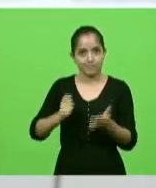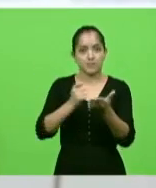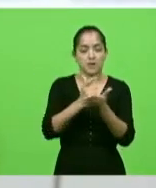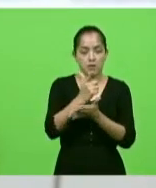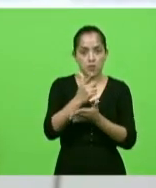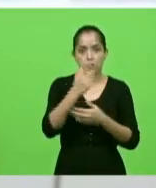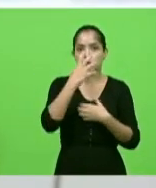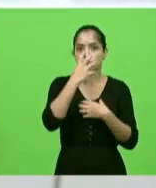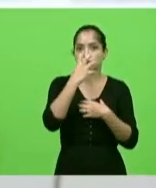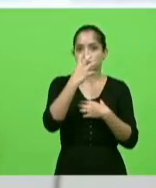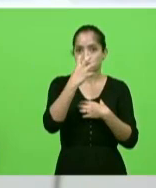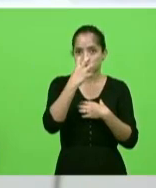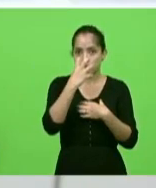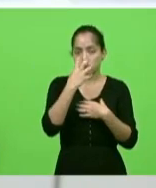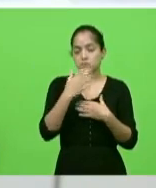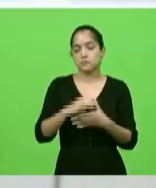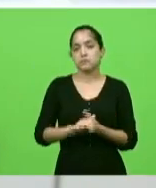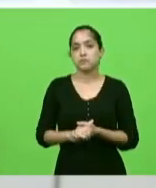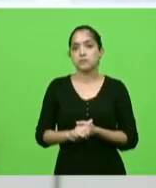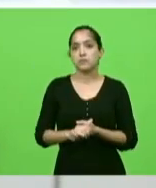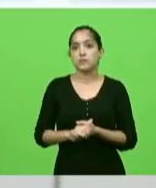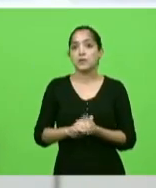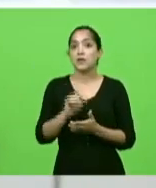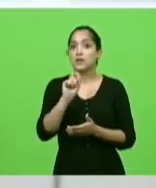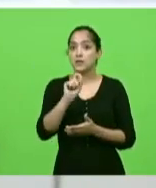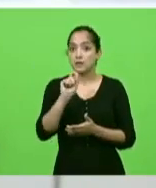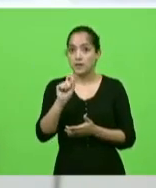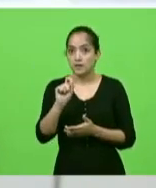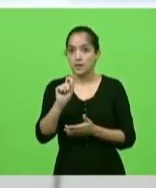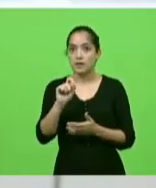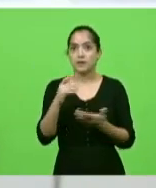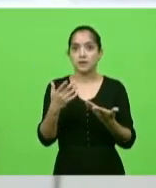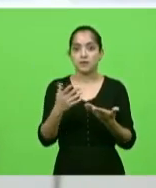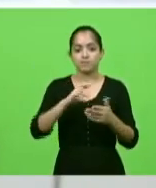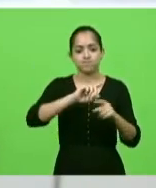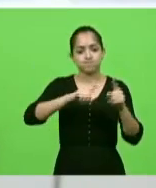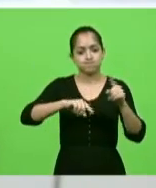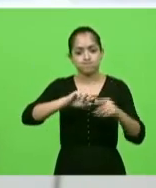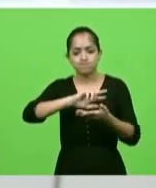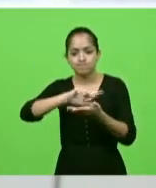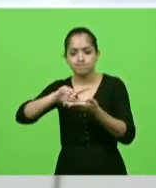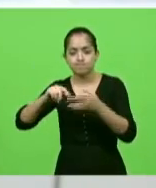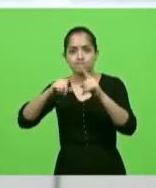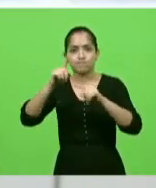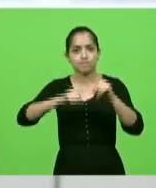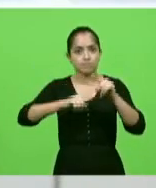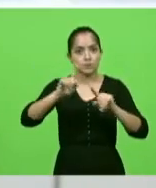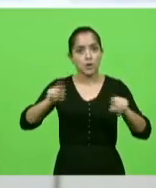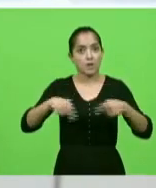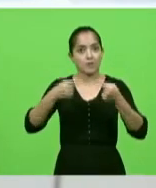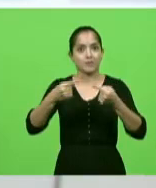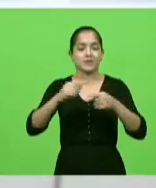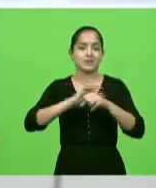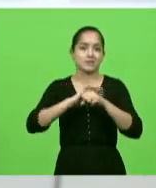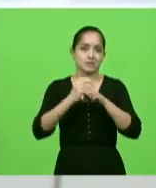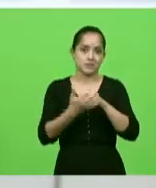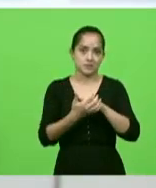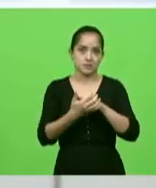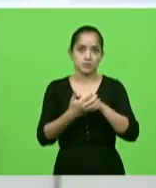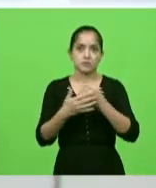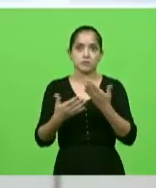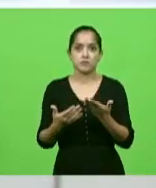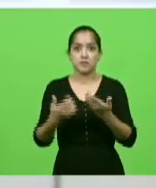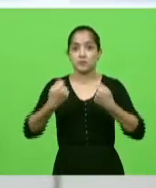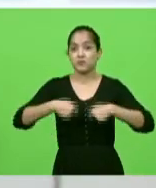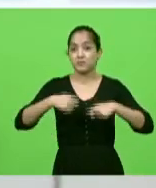ventiladores pulmonares que eram desse diversos ativos necessários ao tratamento da convite peças de